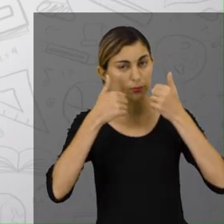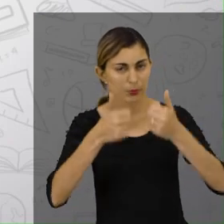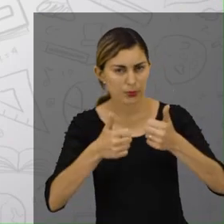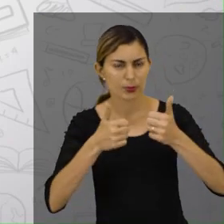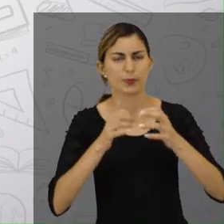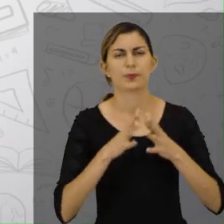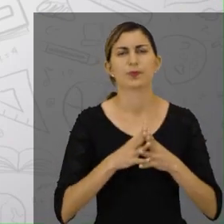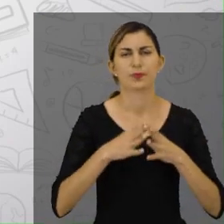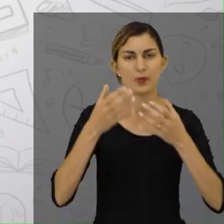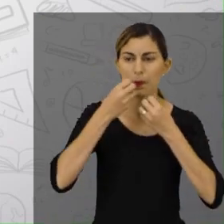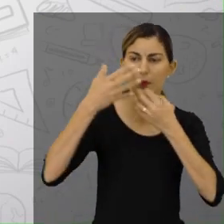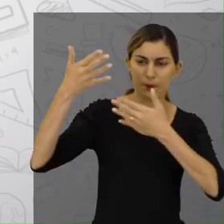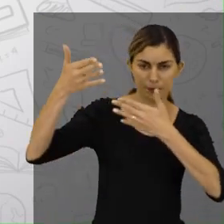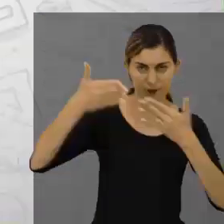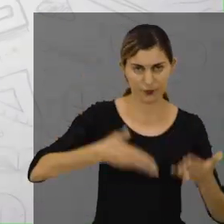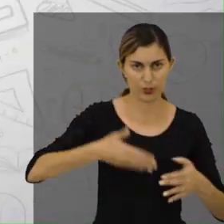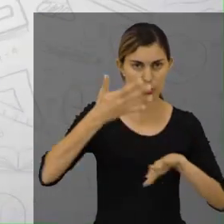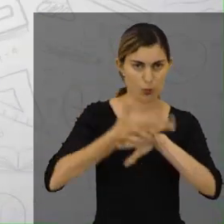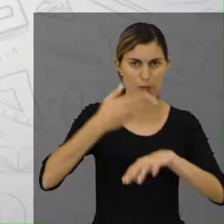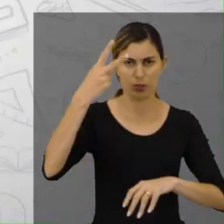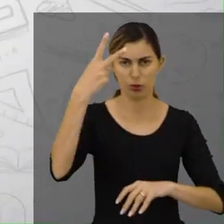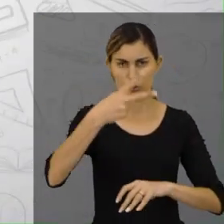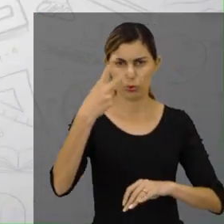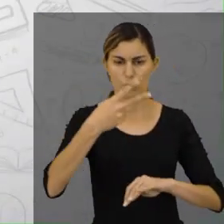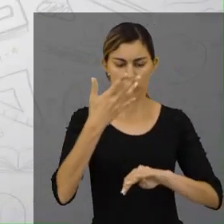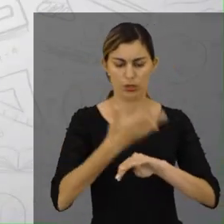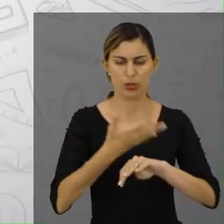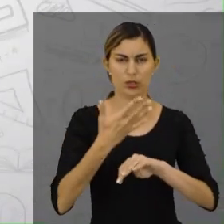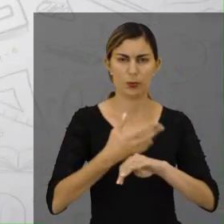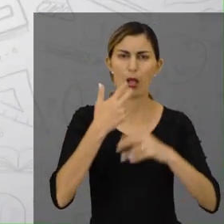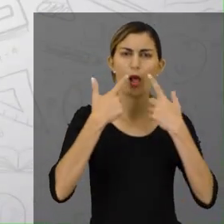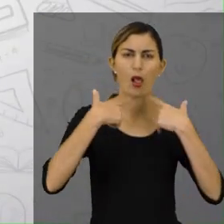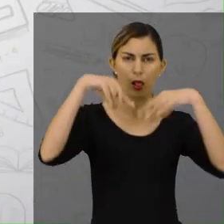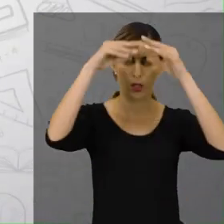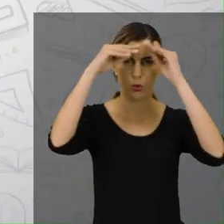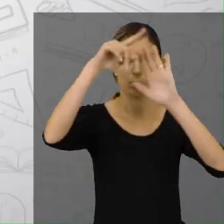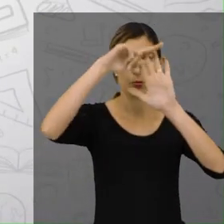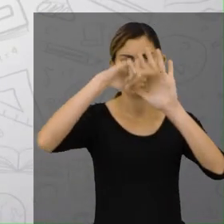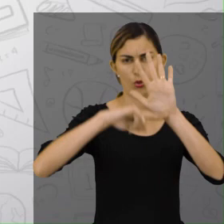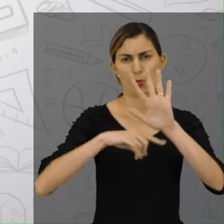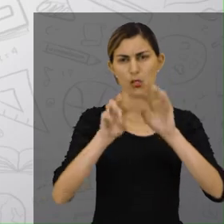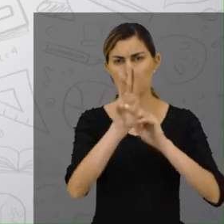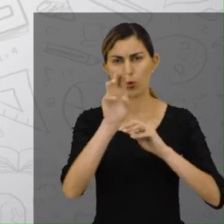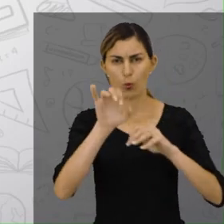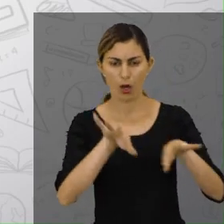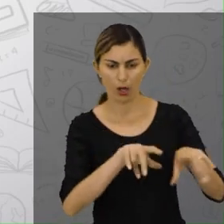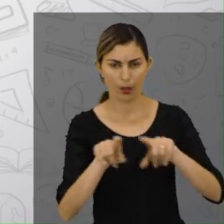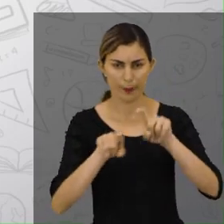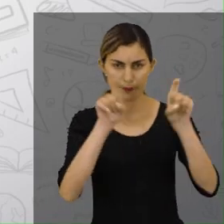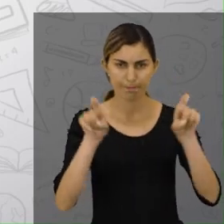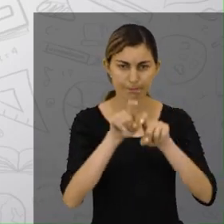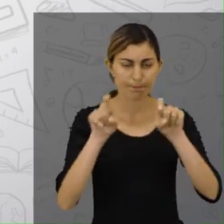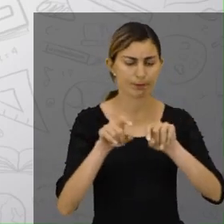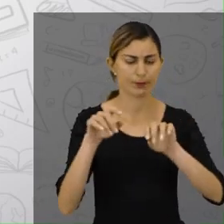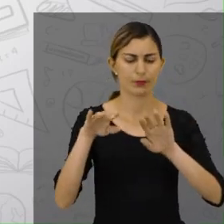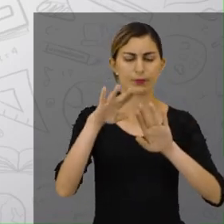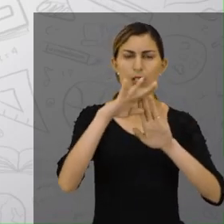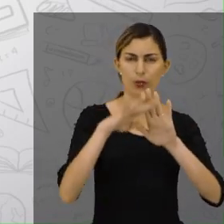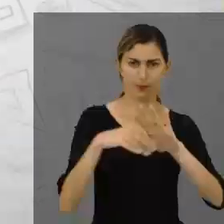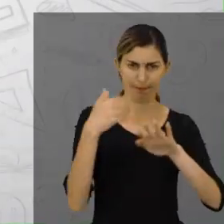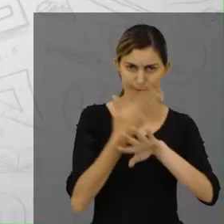Olá, tudo bem? Seja bem-vindo à competência 2 da nossa disciplina de Linguagem de Programação para a Web. E